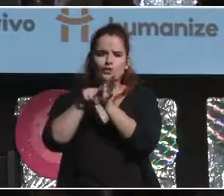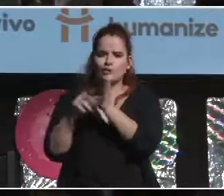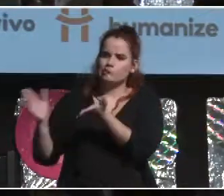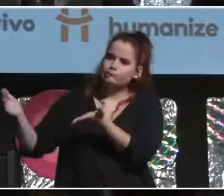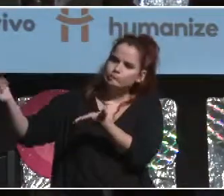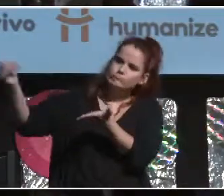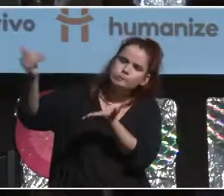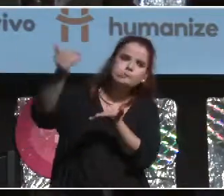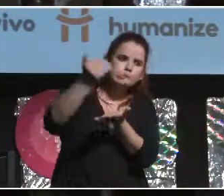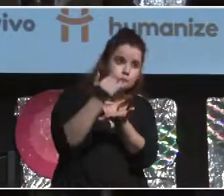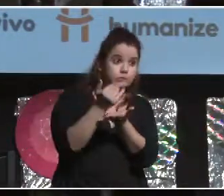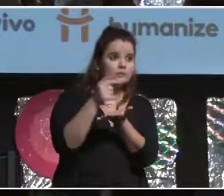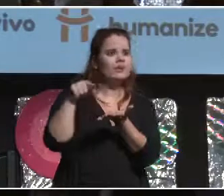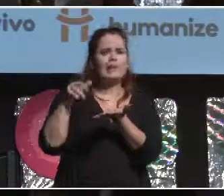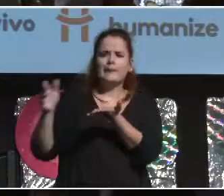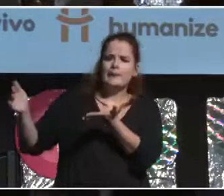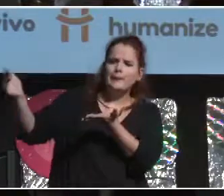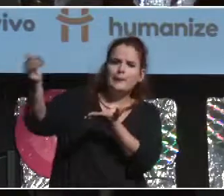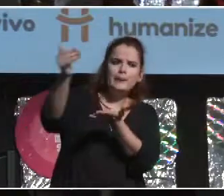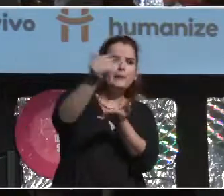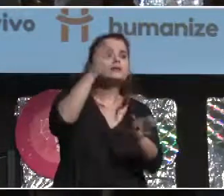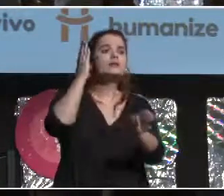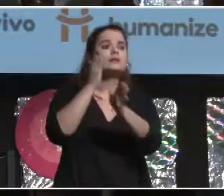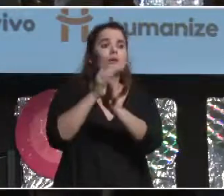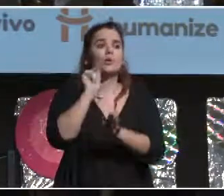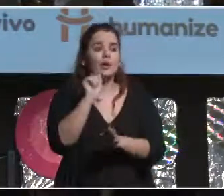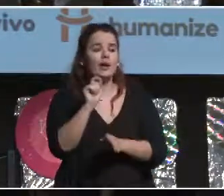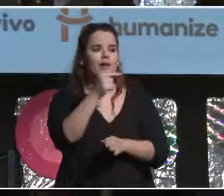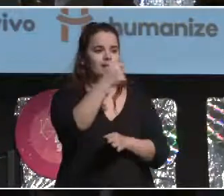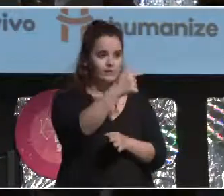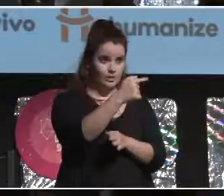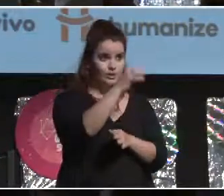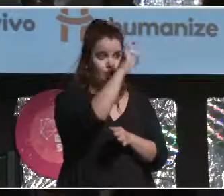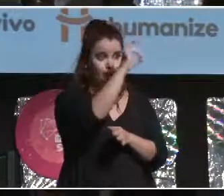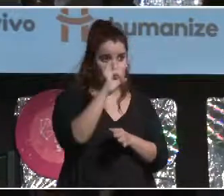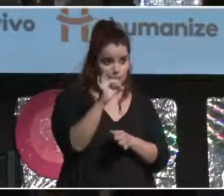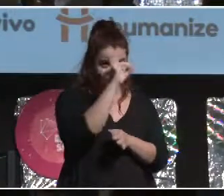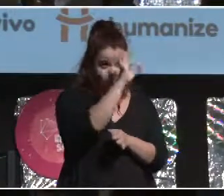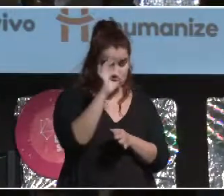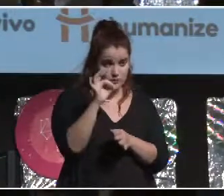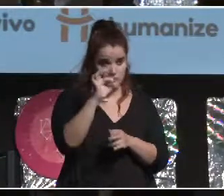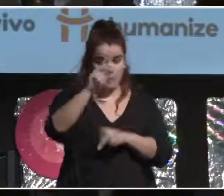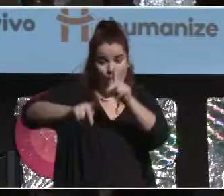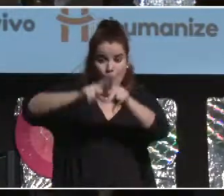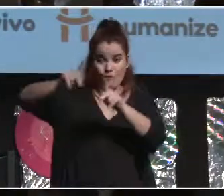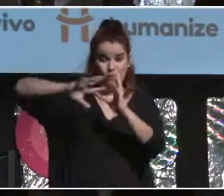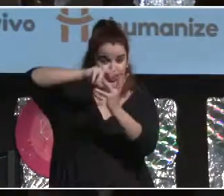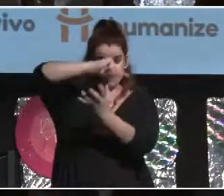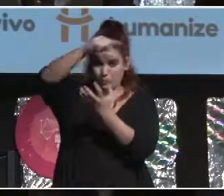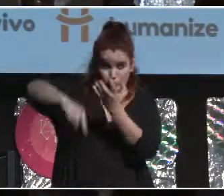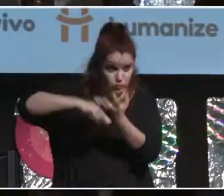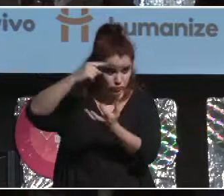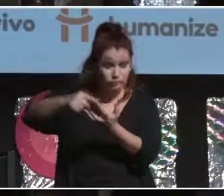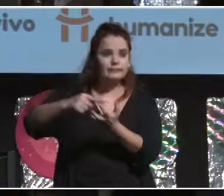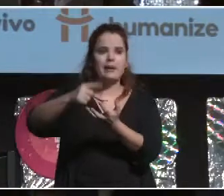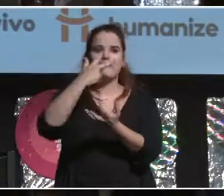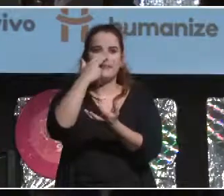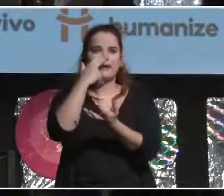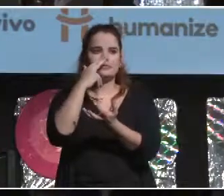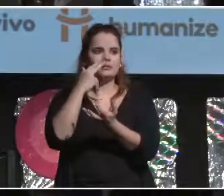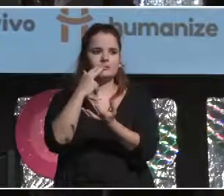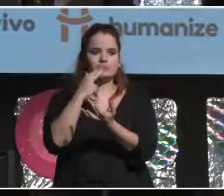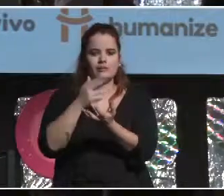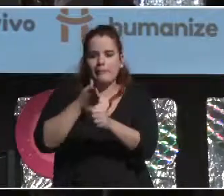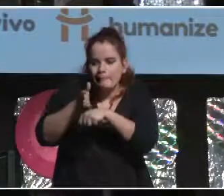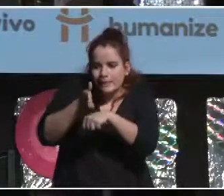chegaram à conclusão que 7% da população mundial está excluída desse mundo de dados, que faz muita conexão com o painel que a gente fez ontem,